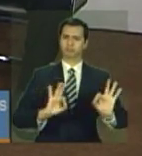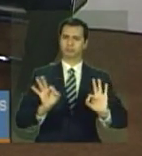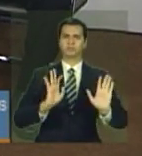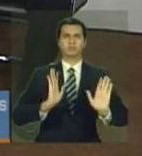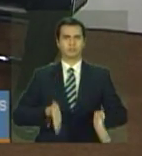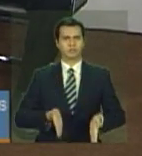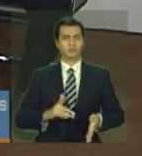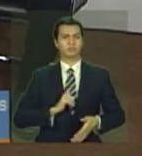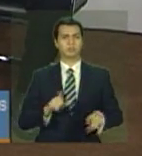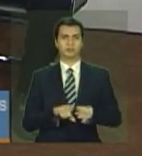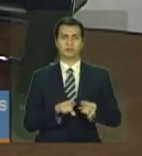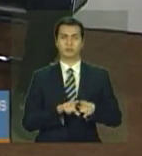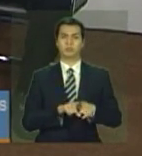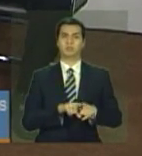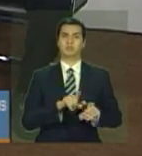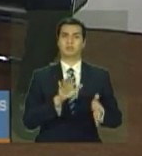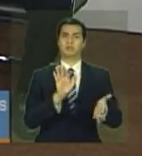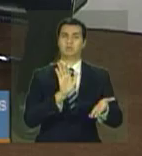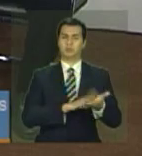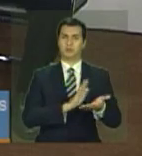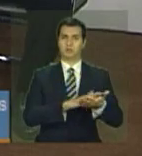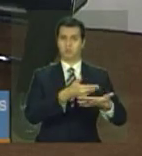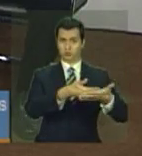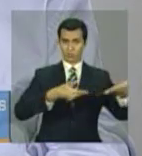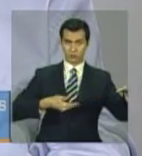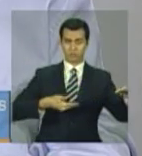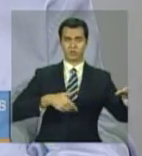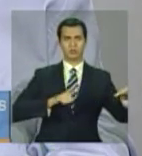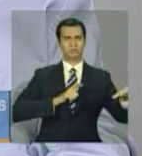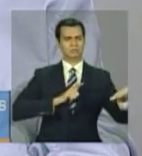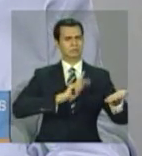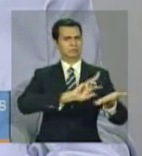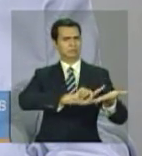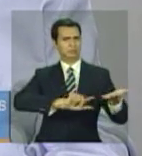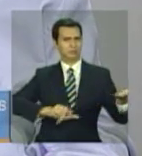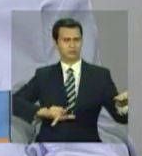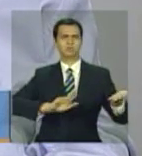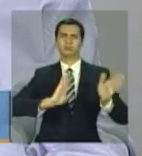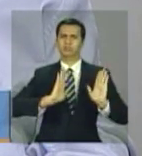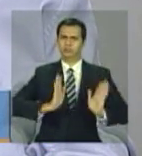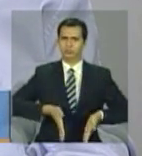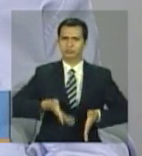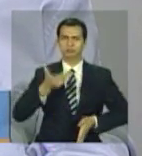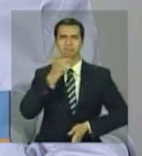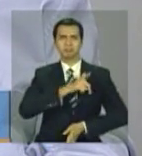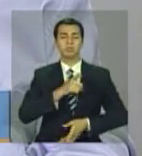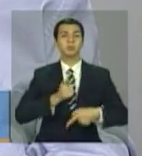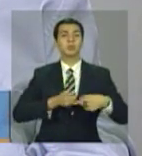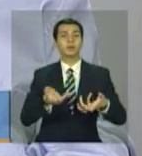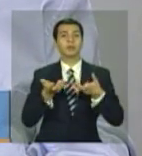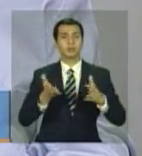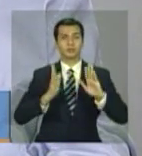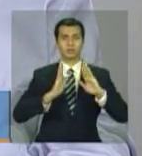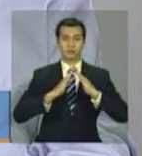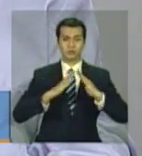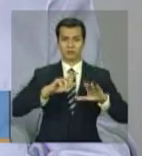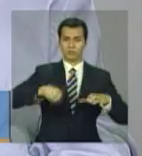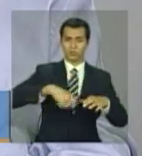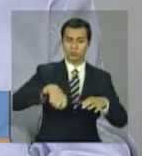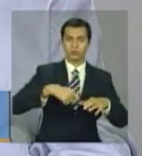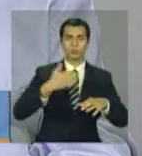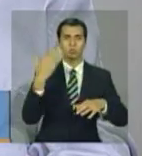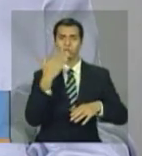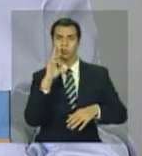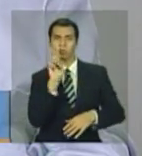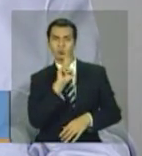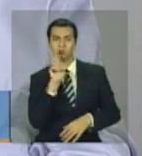da documentação que a Maia colocou, isso é importante para nós, para garantia e sustentabilidade desses equipamentos, né? Quando nós estamos